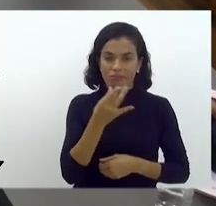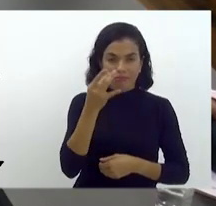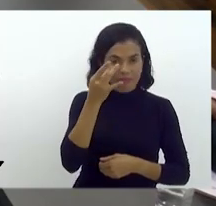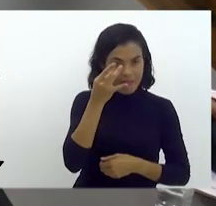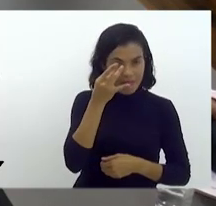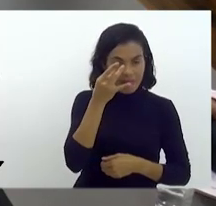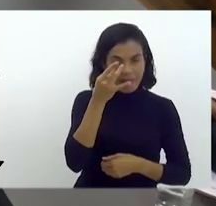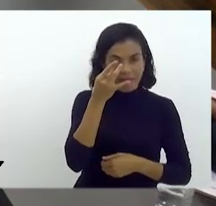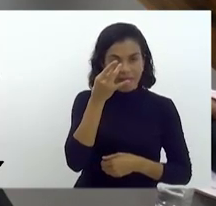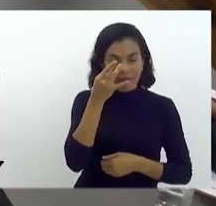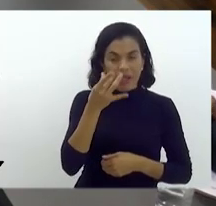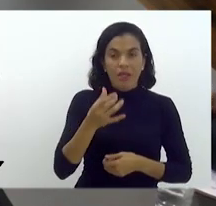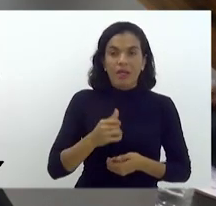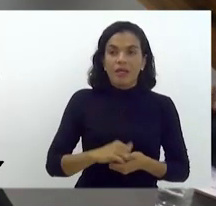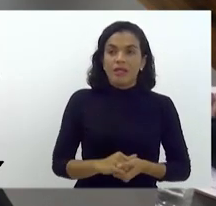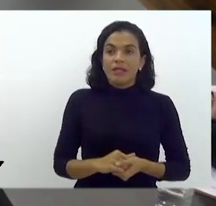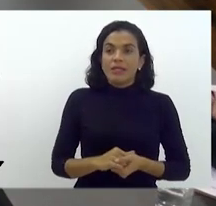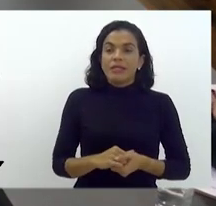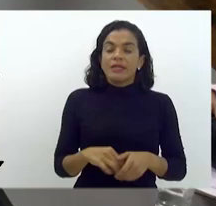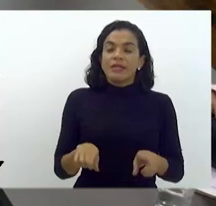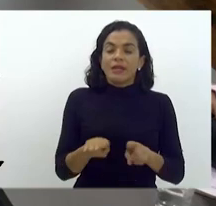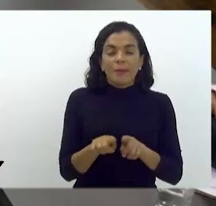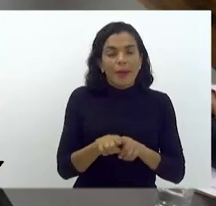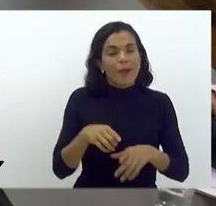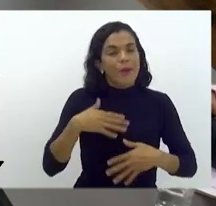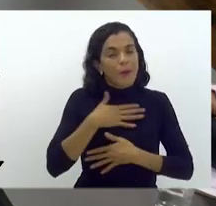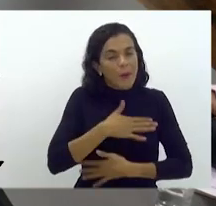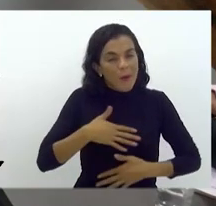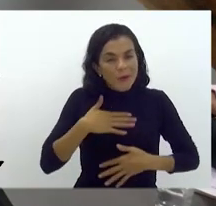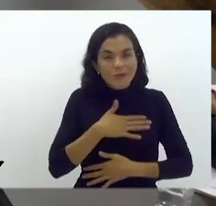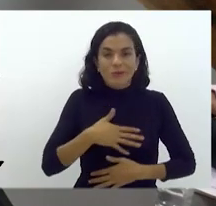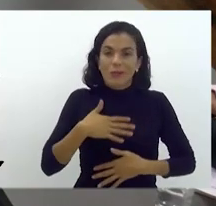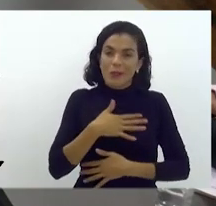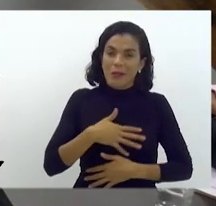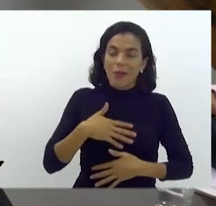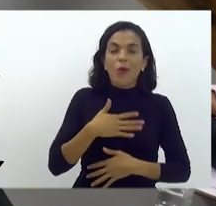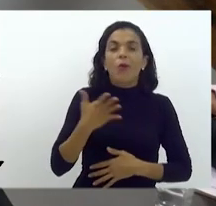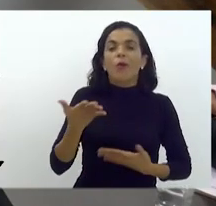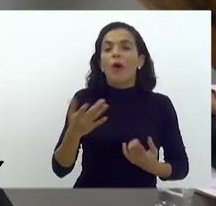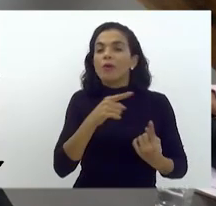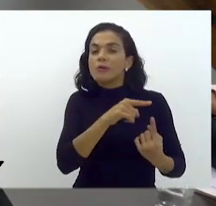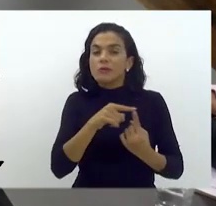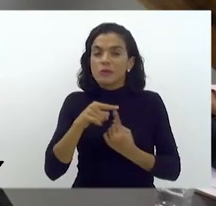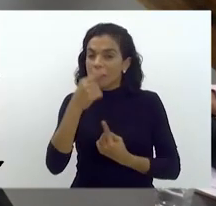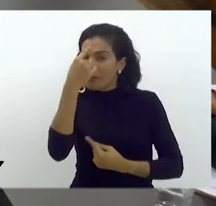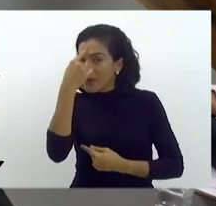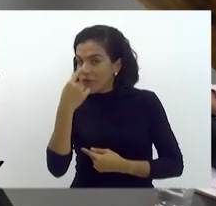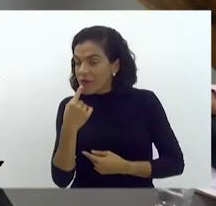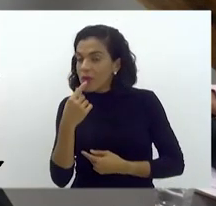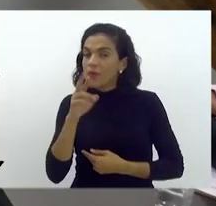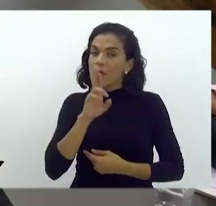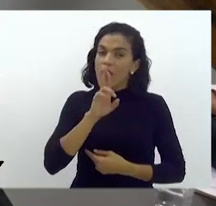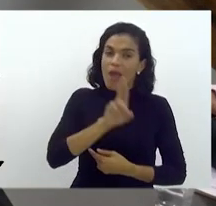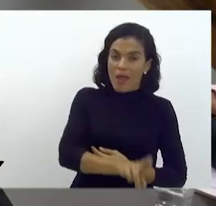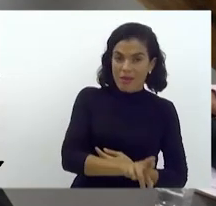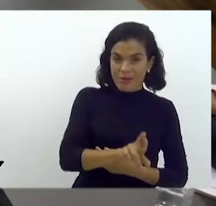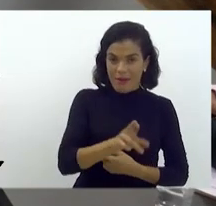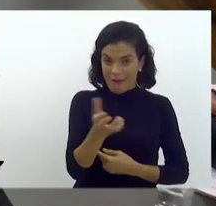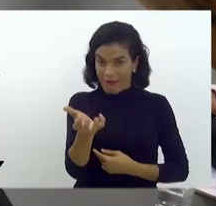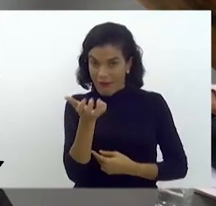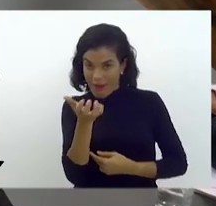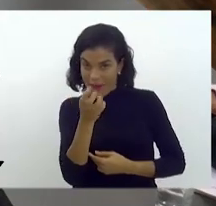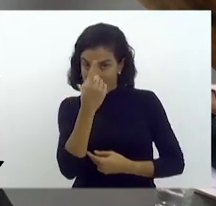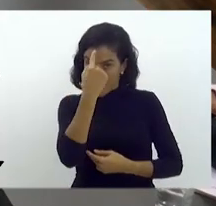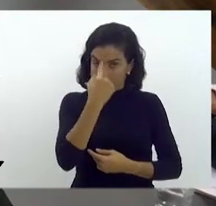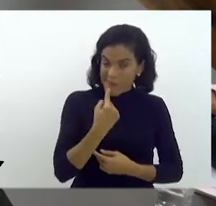contribuições trazidas aqui e gostei muito né quando o senhor fala qual é o perfil da que de resultado que a gente quer ter a gente